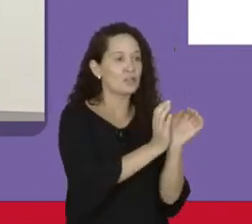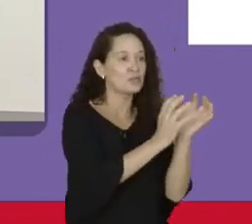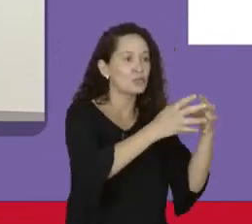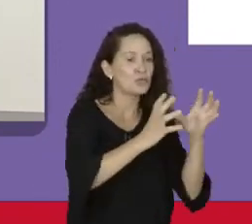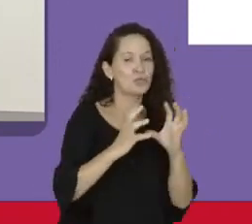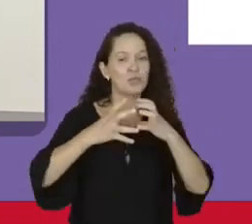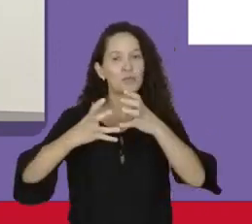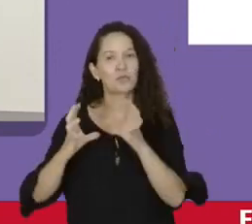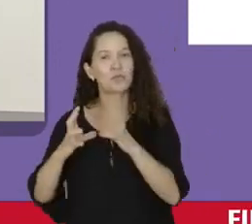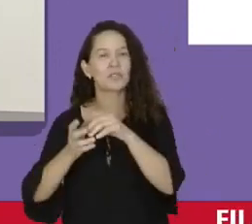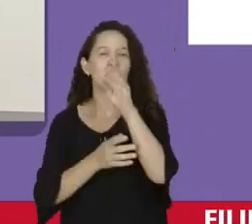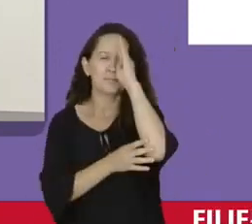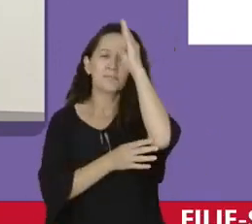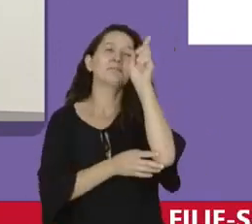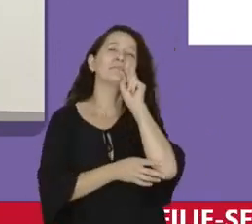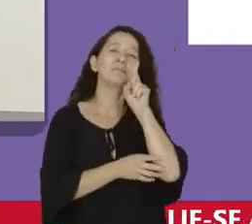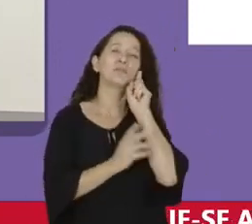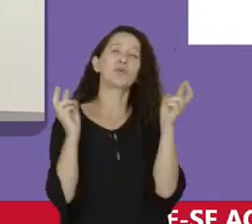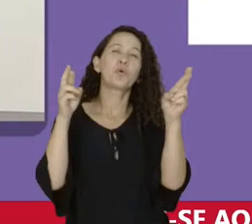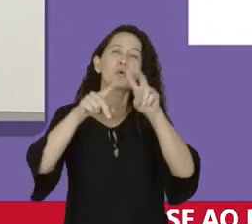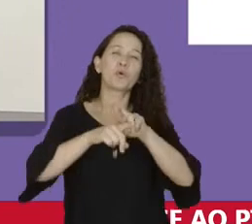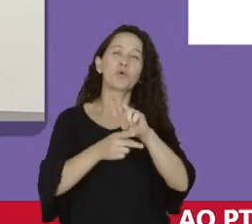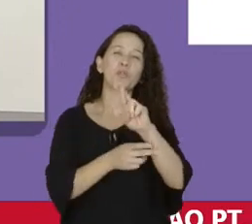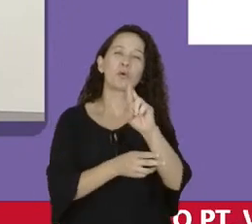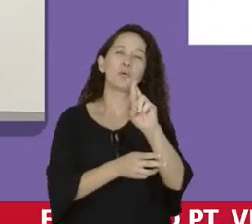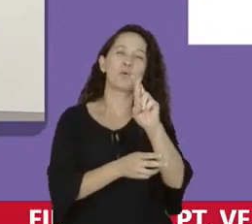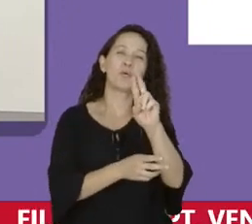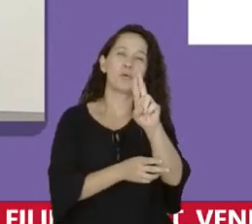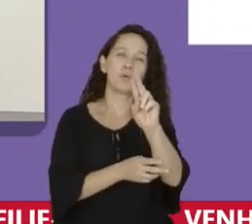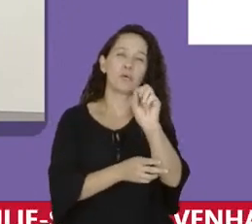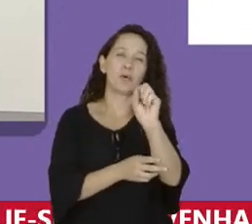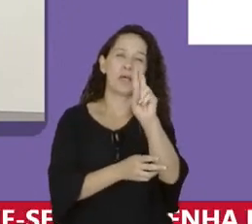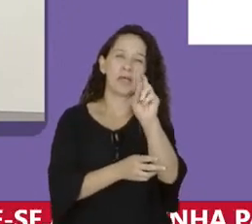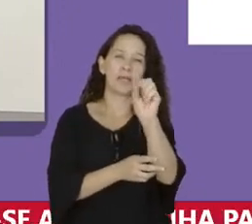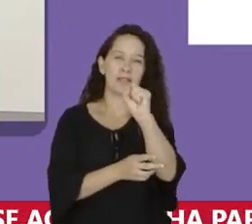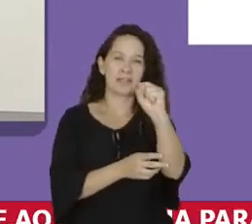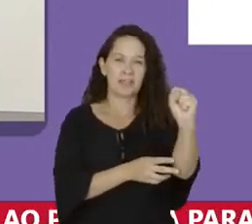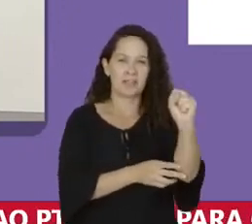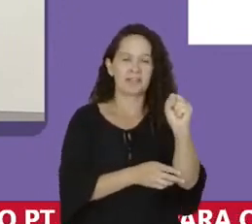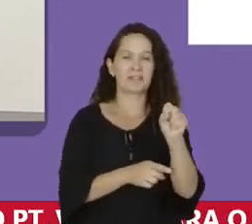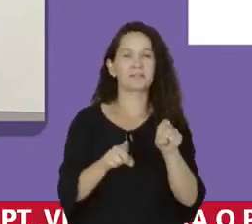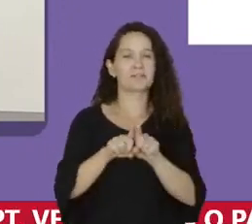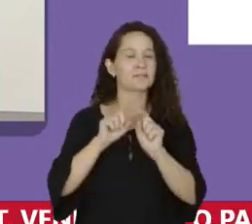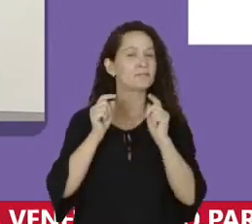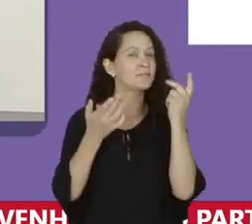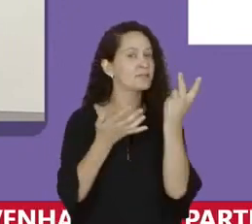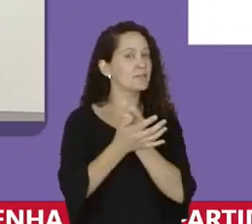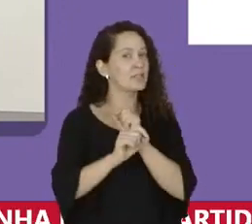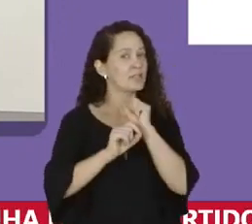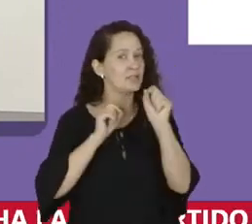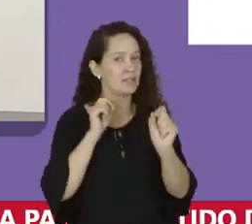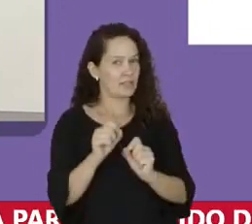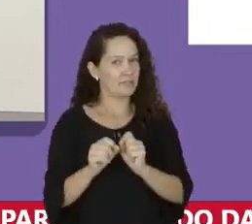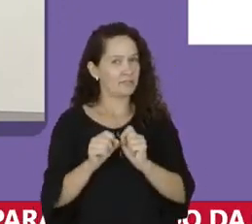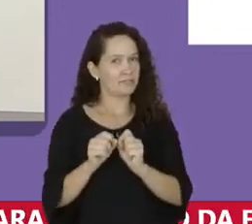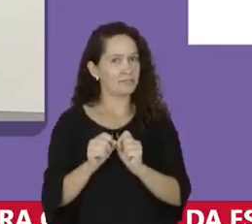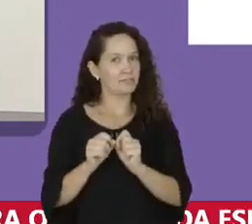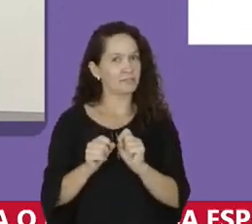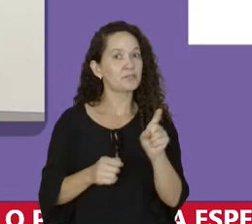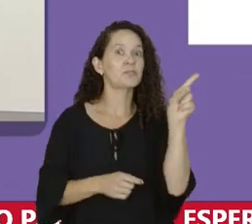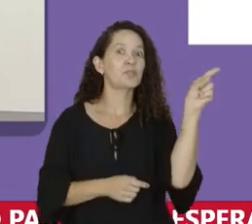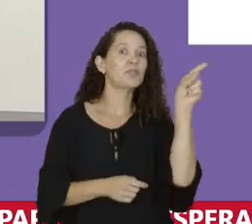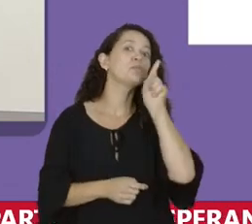blocos, em particular dos Estados Unidos, contra a União Soviética. E de outro lado, porque ela, segundo